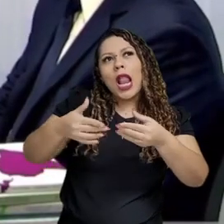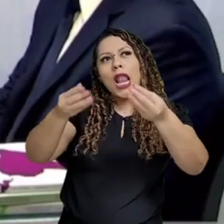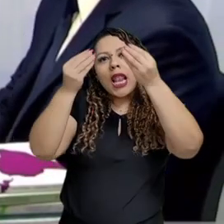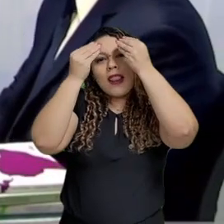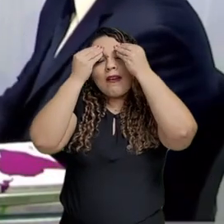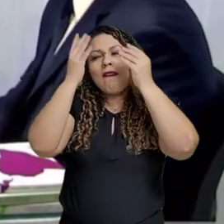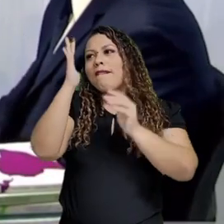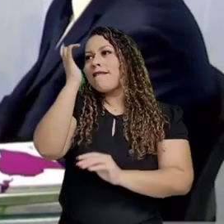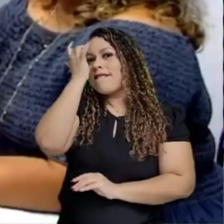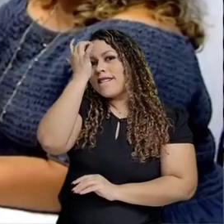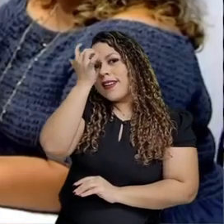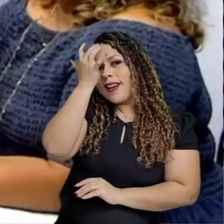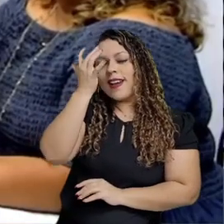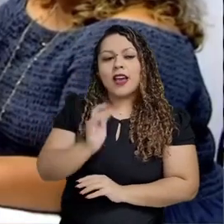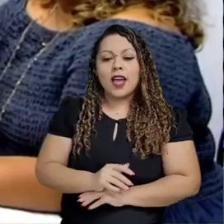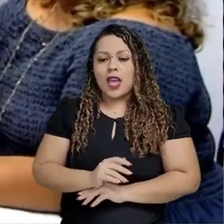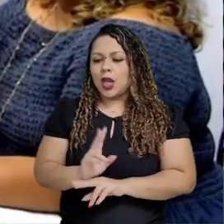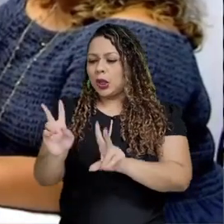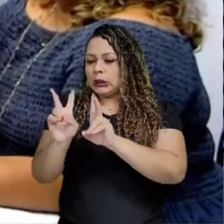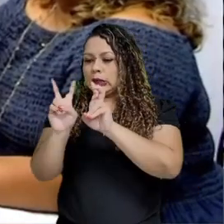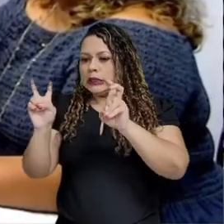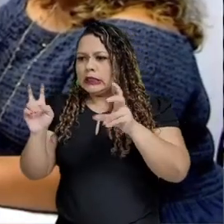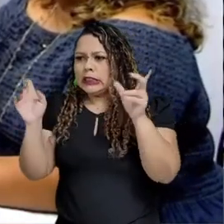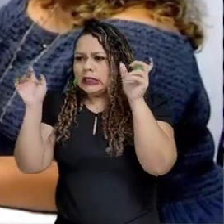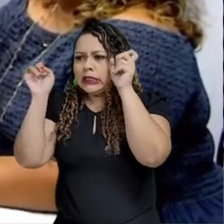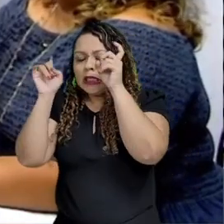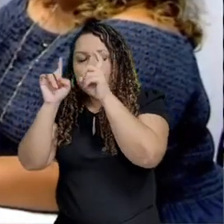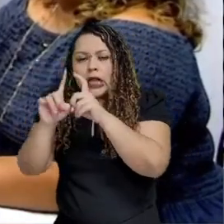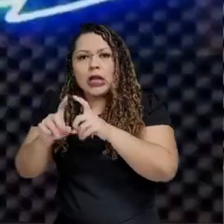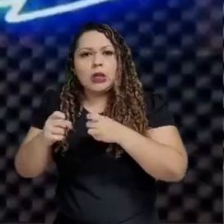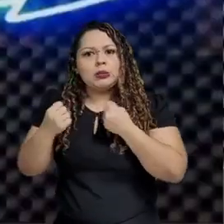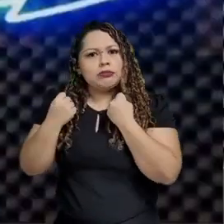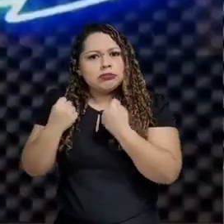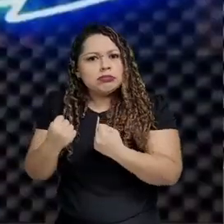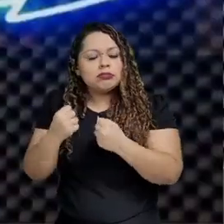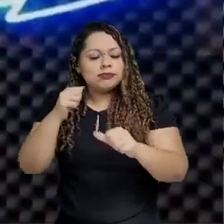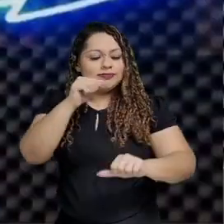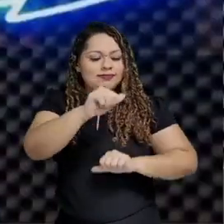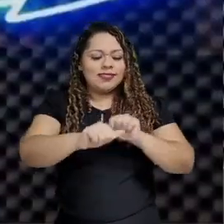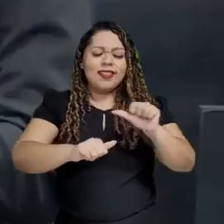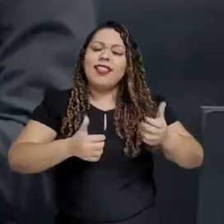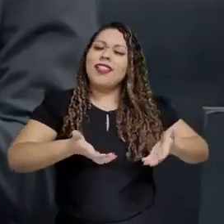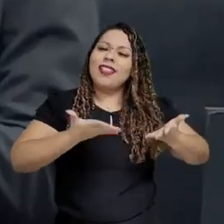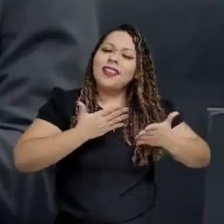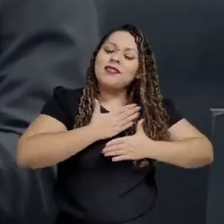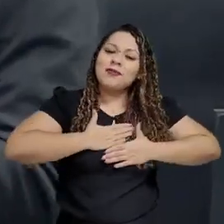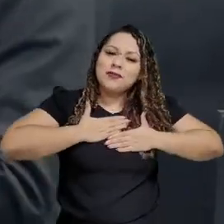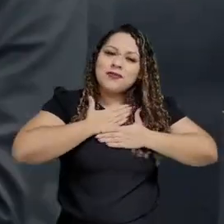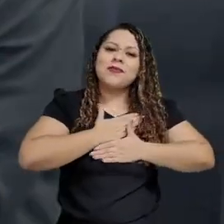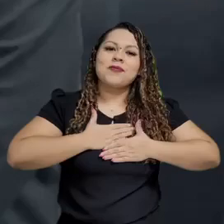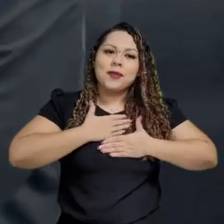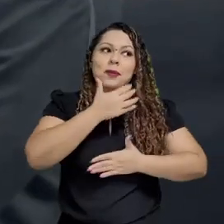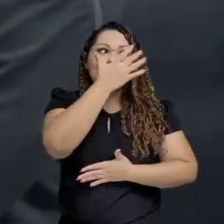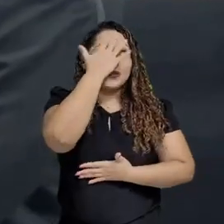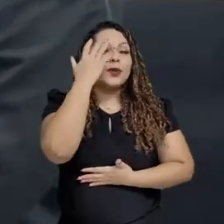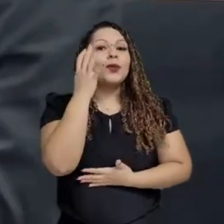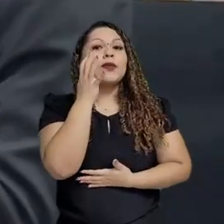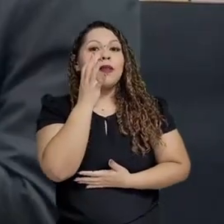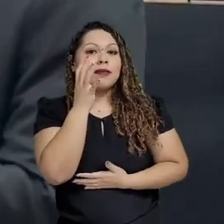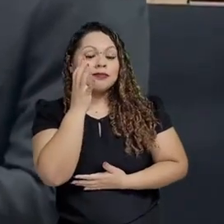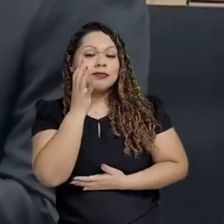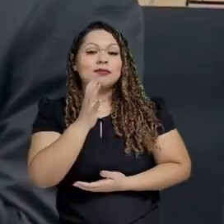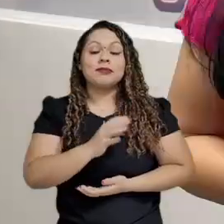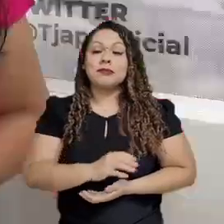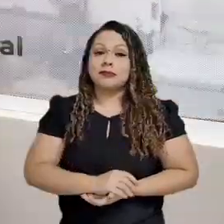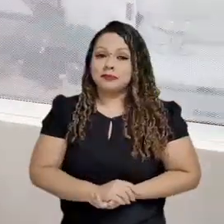fácil. Transformar aquele assunto sisudo, naquele assunto mesmo espinhoso, numa coisa agradável para o nosso web ouvinte, o nosso